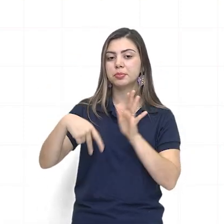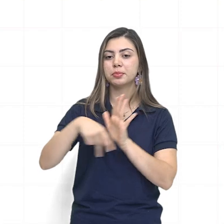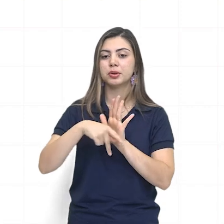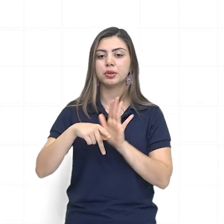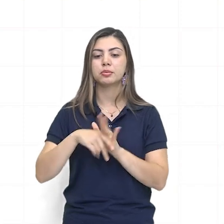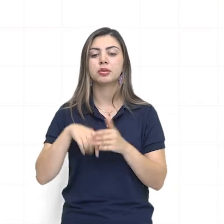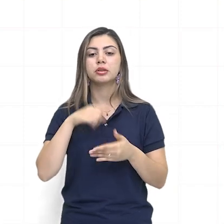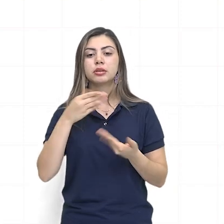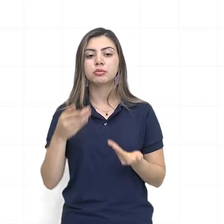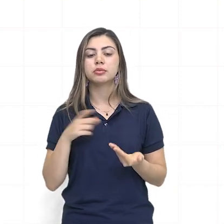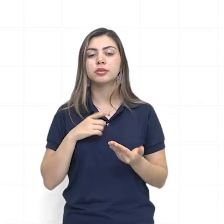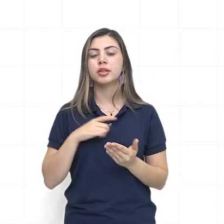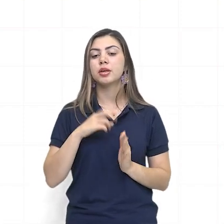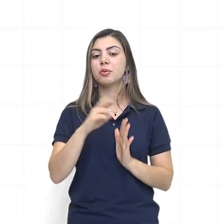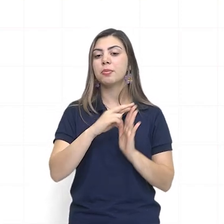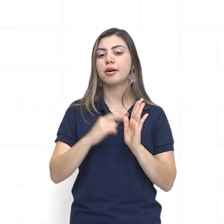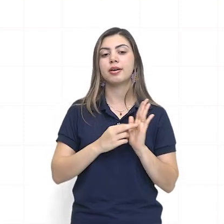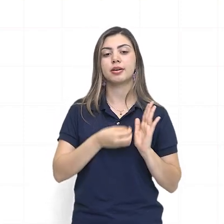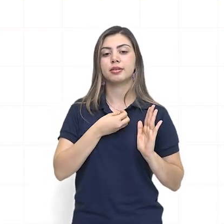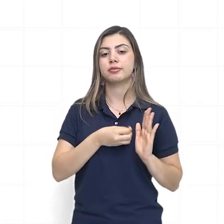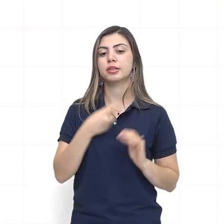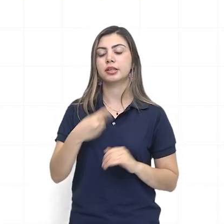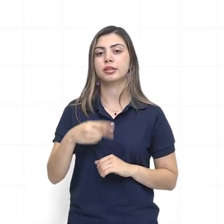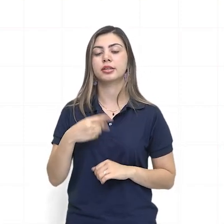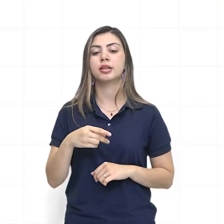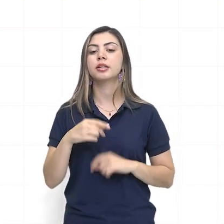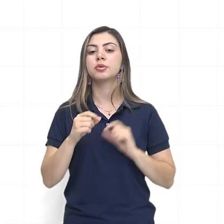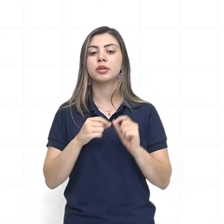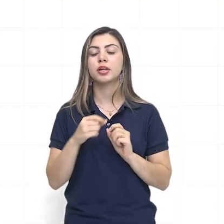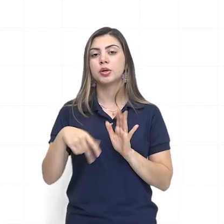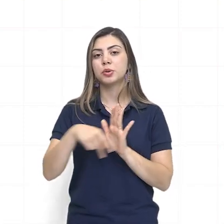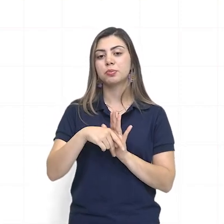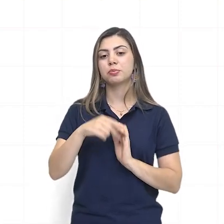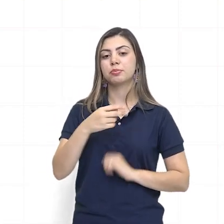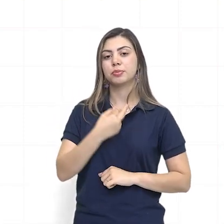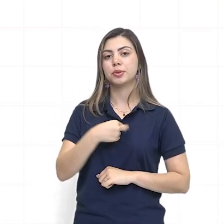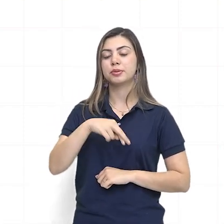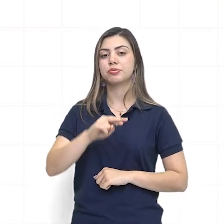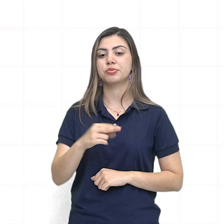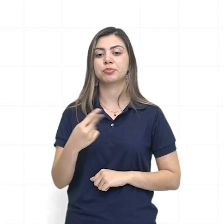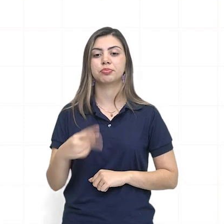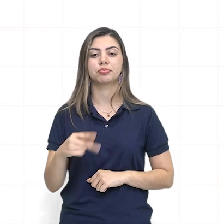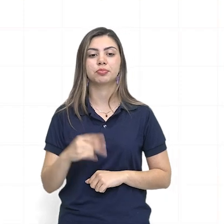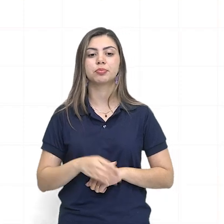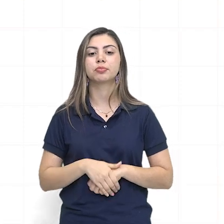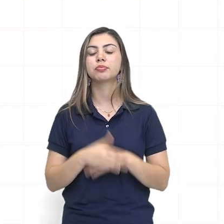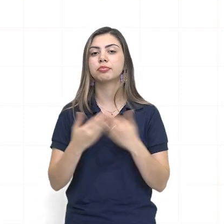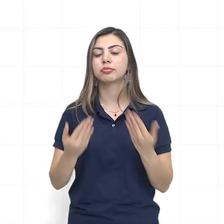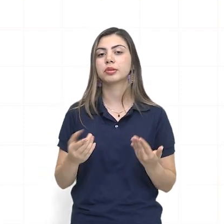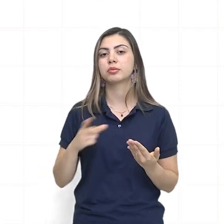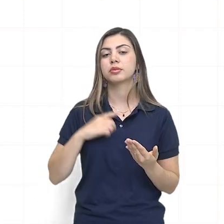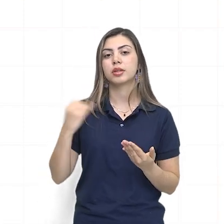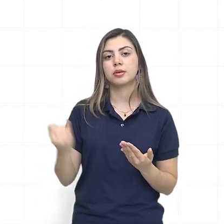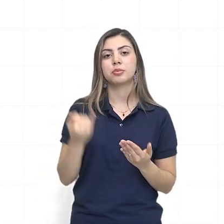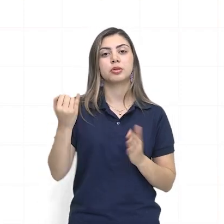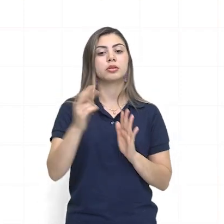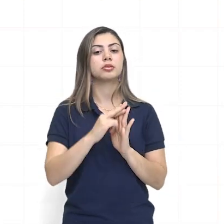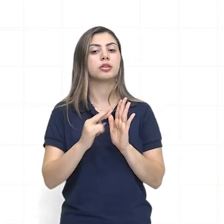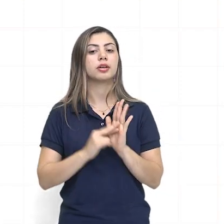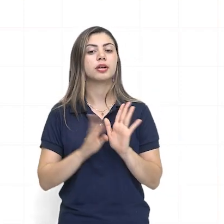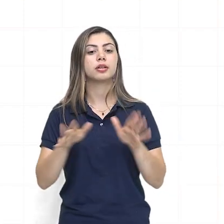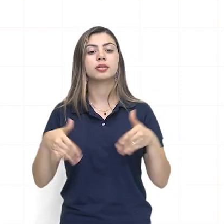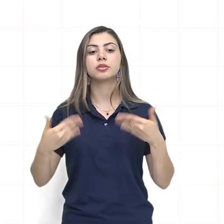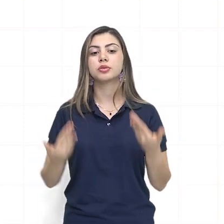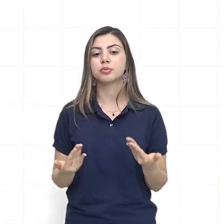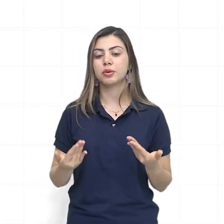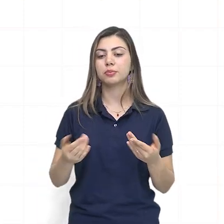conventos e obedeciam a uma regra de vida estabelecida por sua ordem religiosa. Entre as mais importantes ordens,